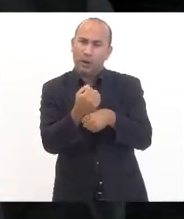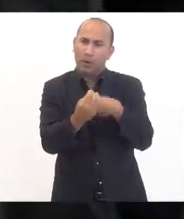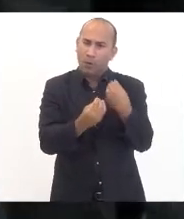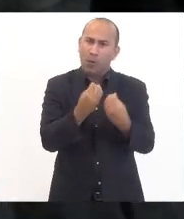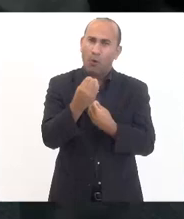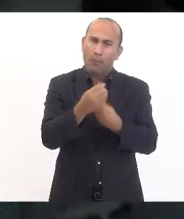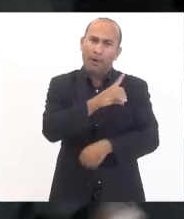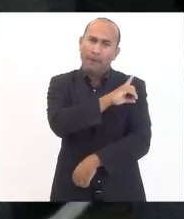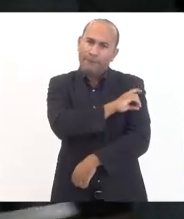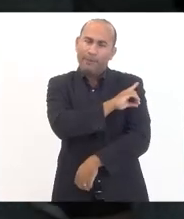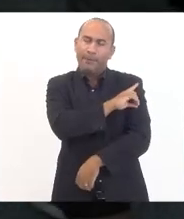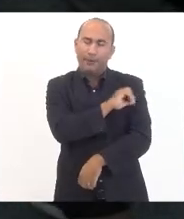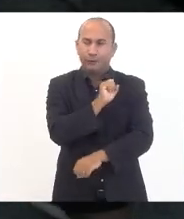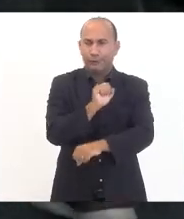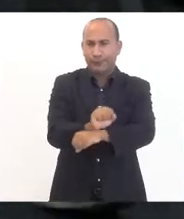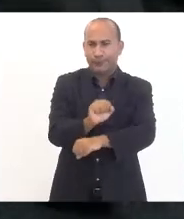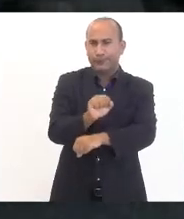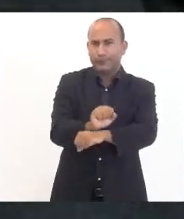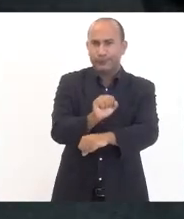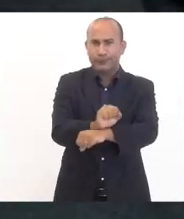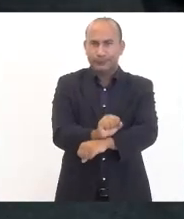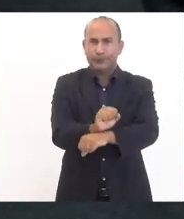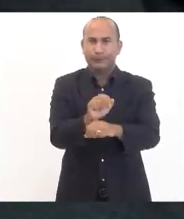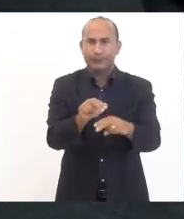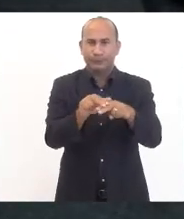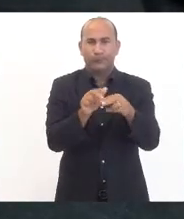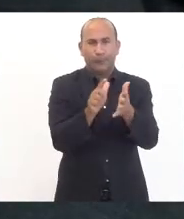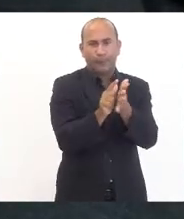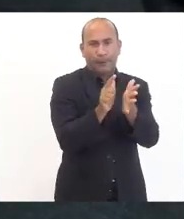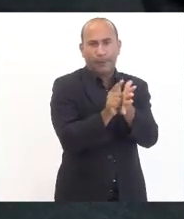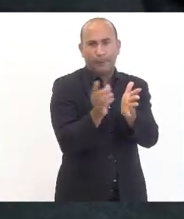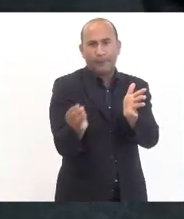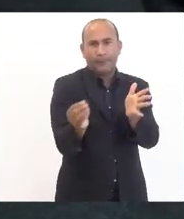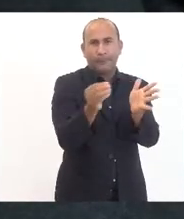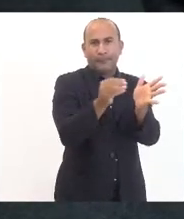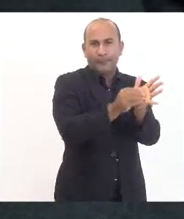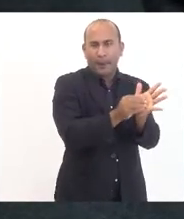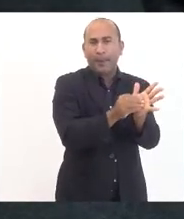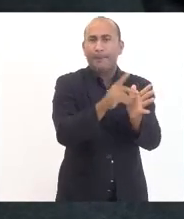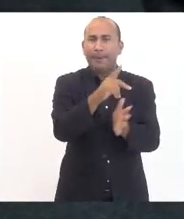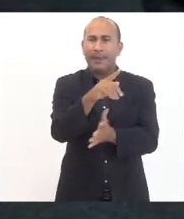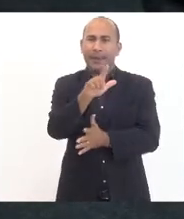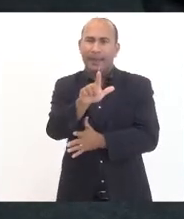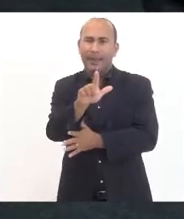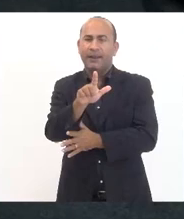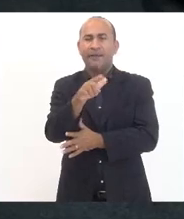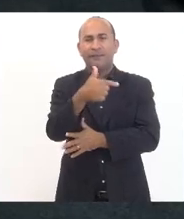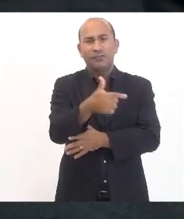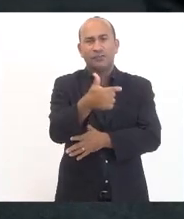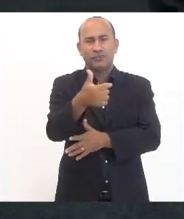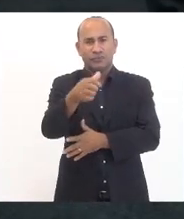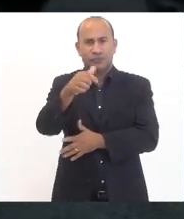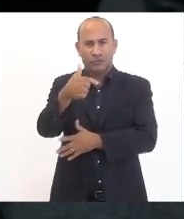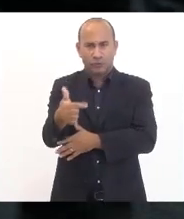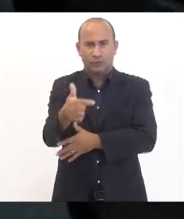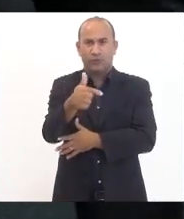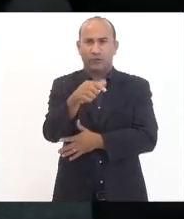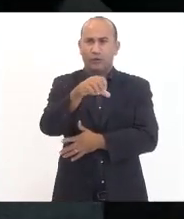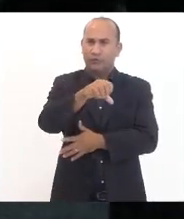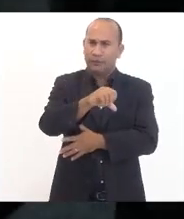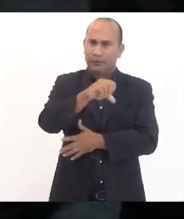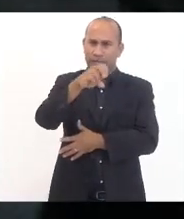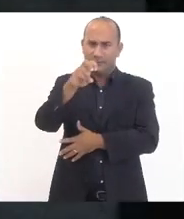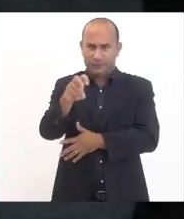enfermagem está esperando ser colocada em pauta o PL 2295, que trata